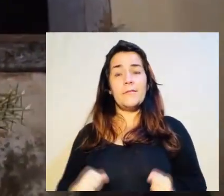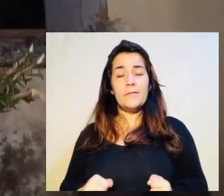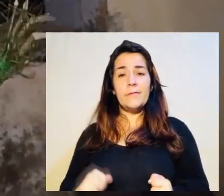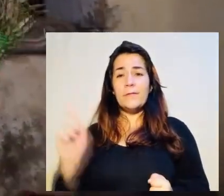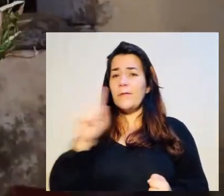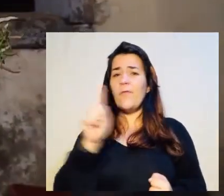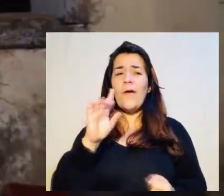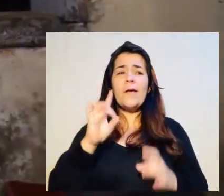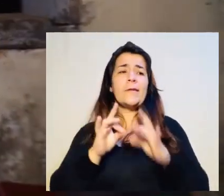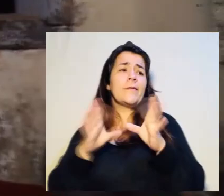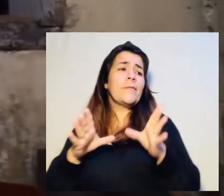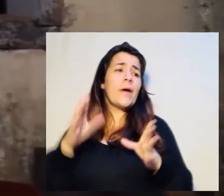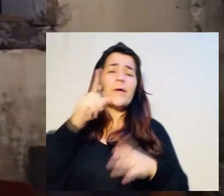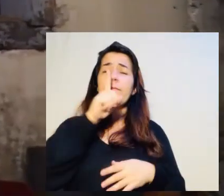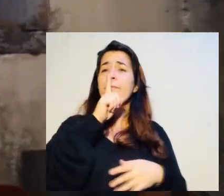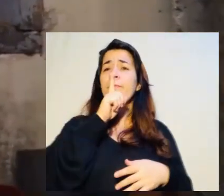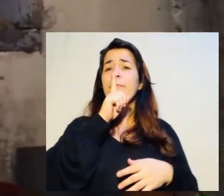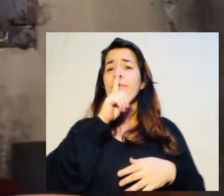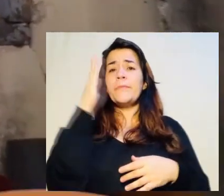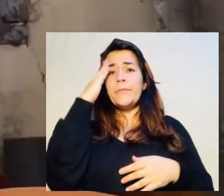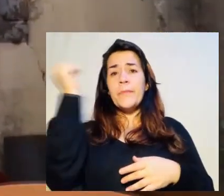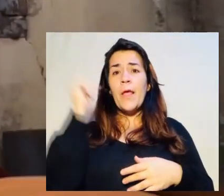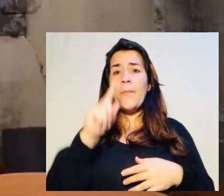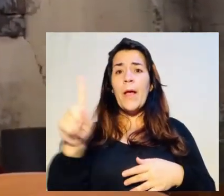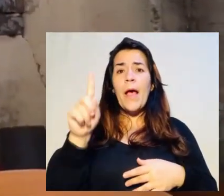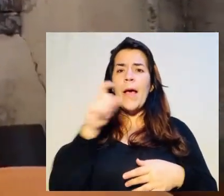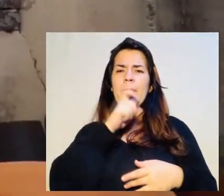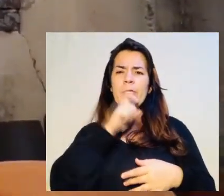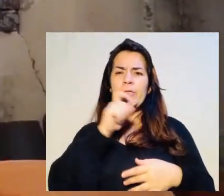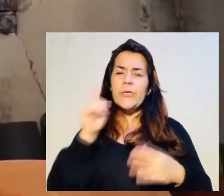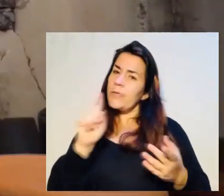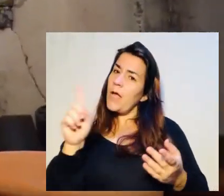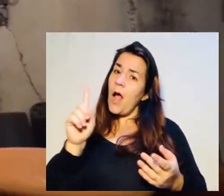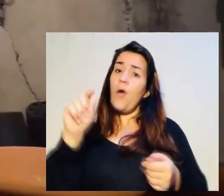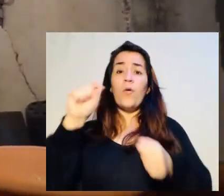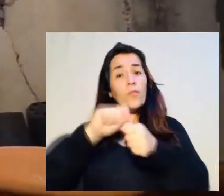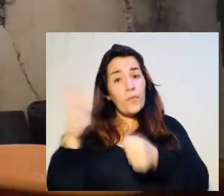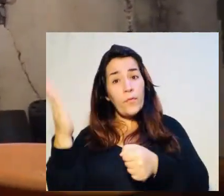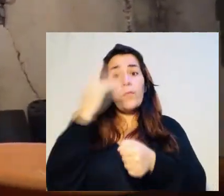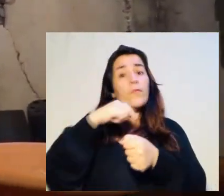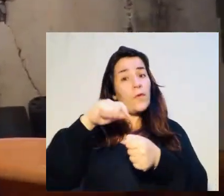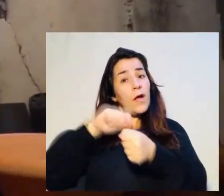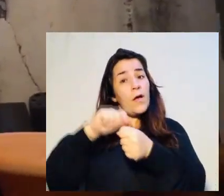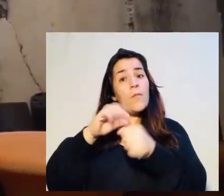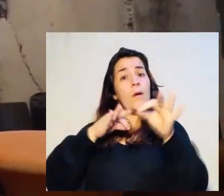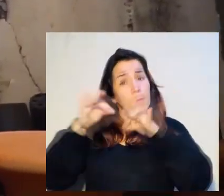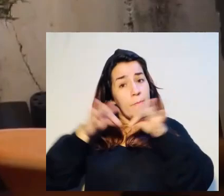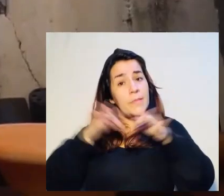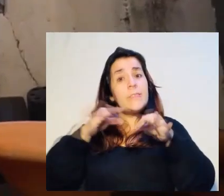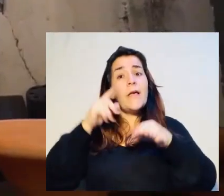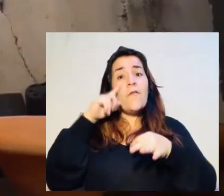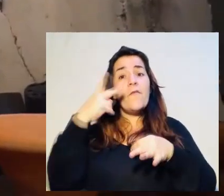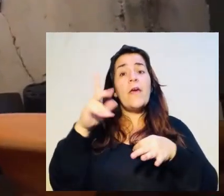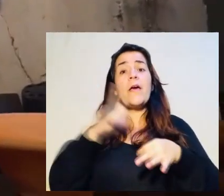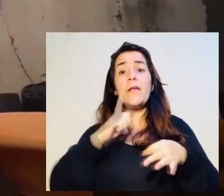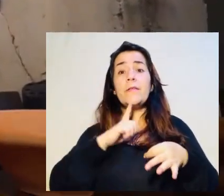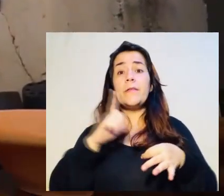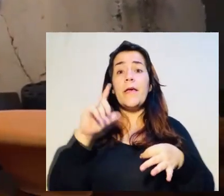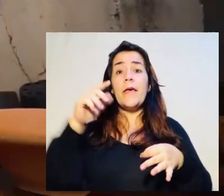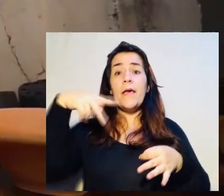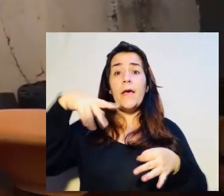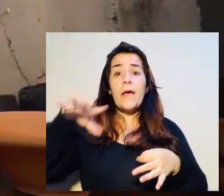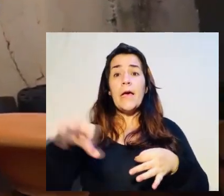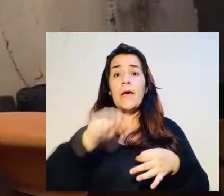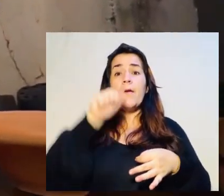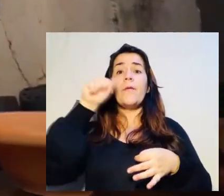acreditar. Não vamos simplesmente silenciar esse saber. Vamos testar, vamos fazer um teste, vamos ver quanto tem